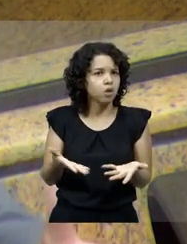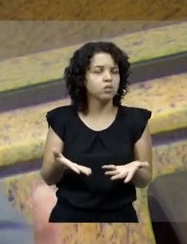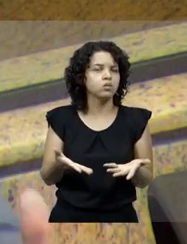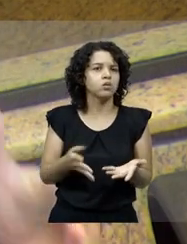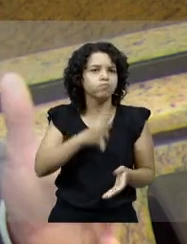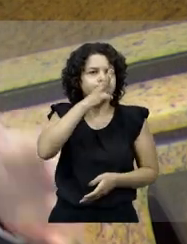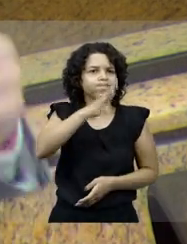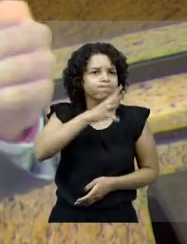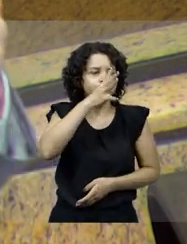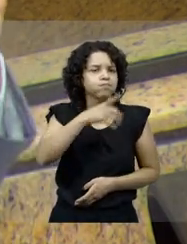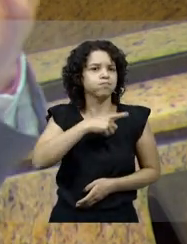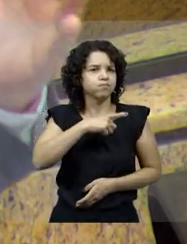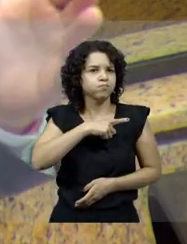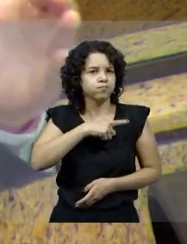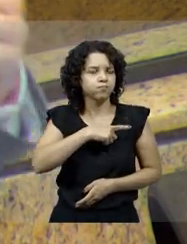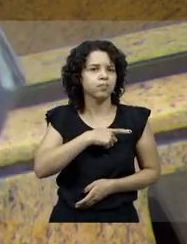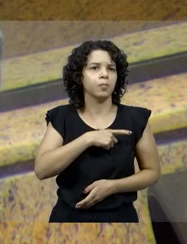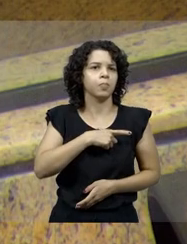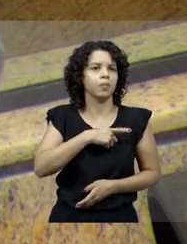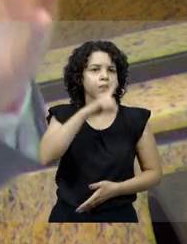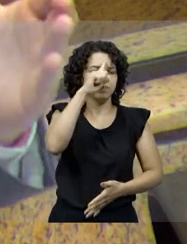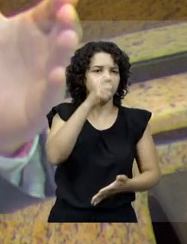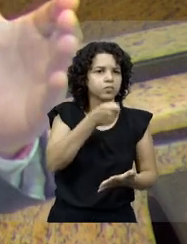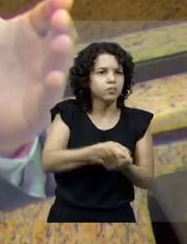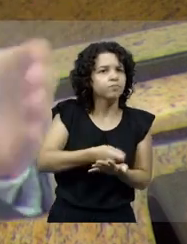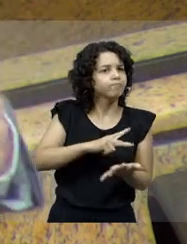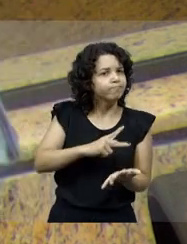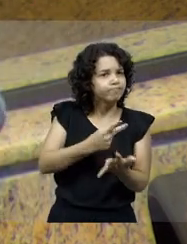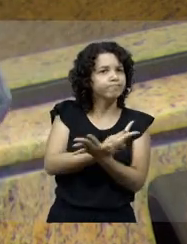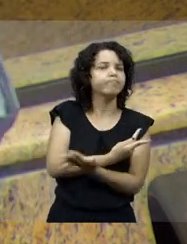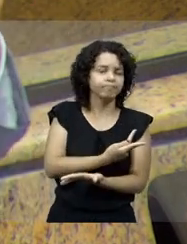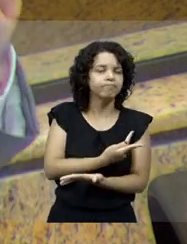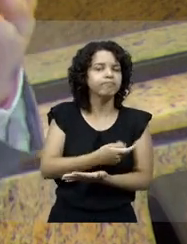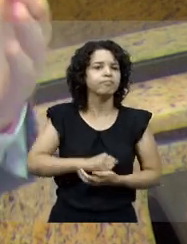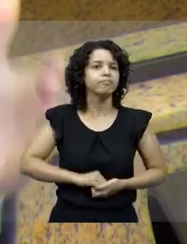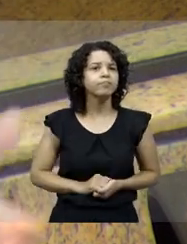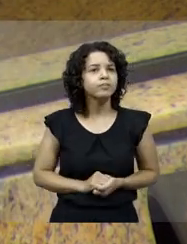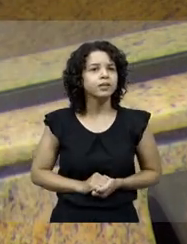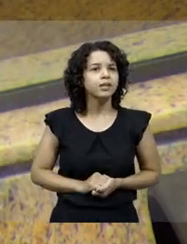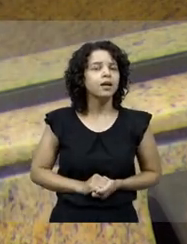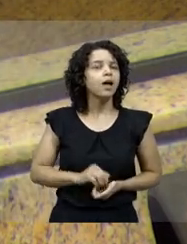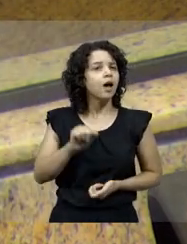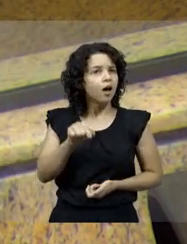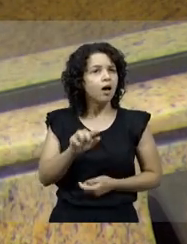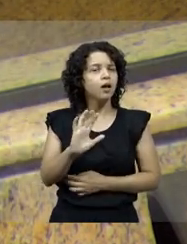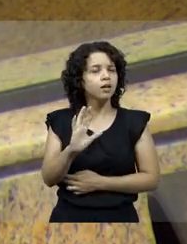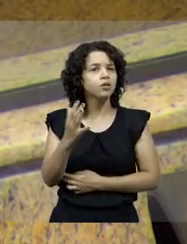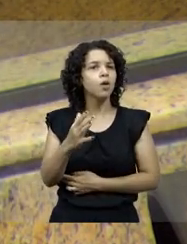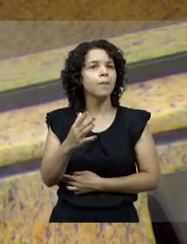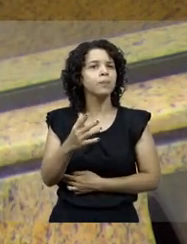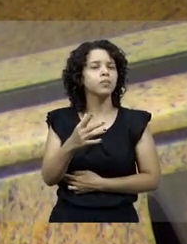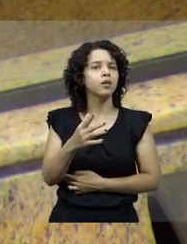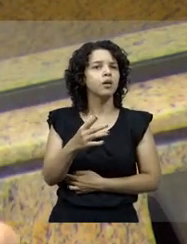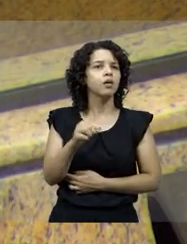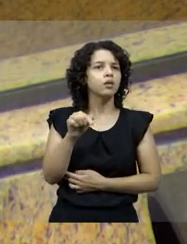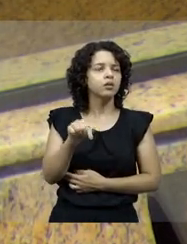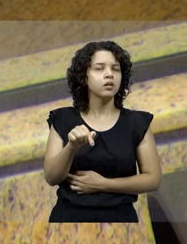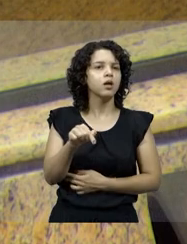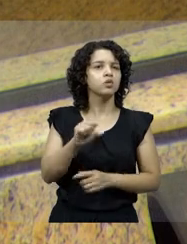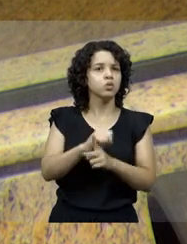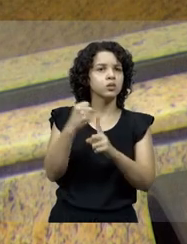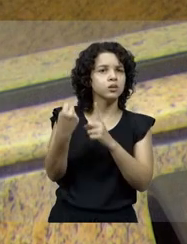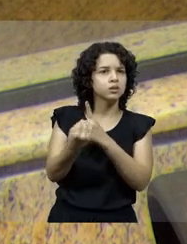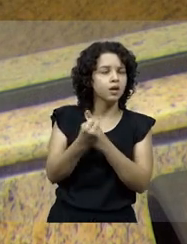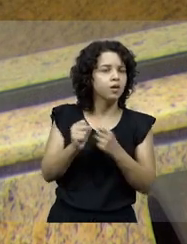aloprados tomando decisões insensatas, decisões que defendem o bandido e não defendem a